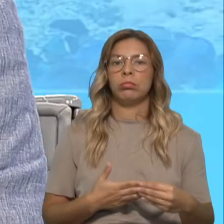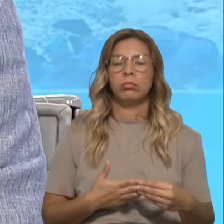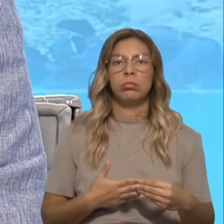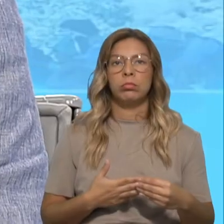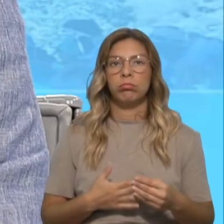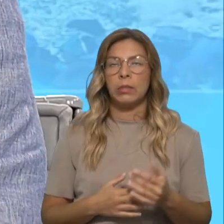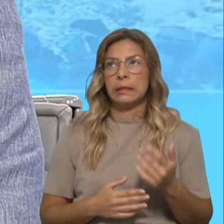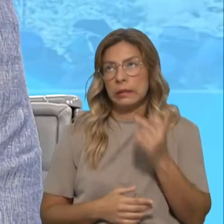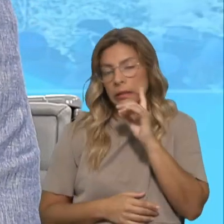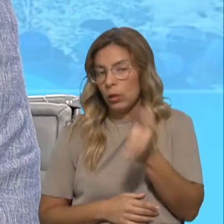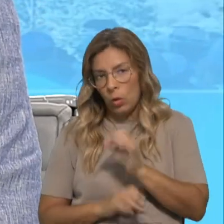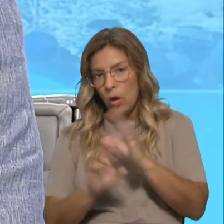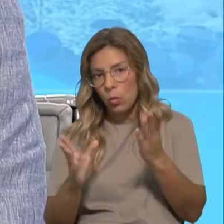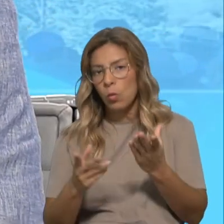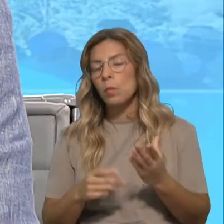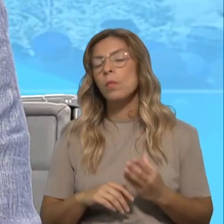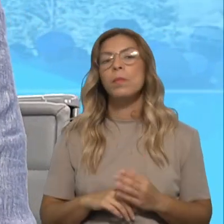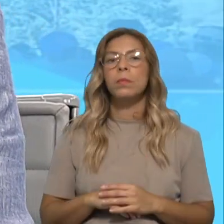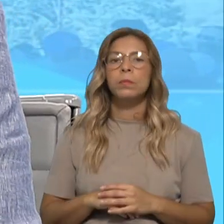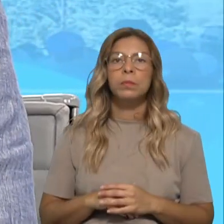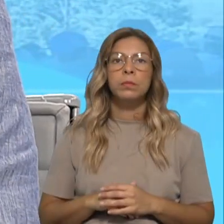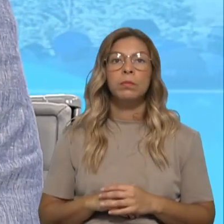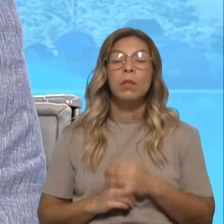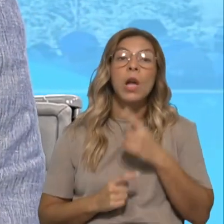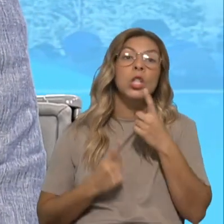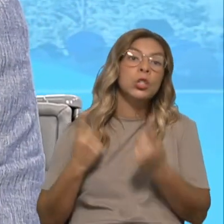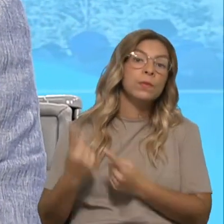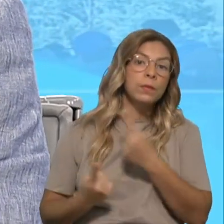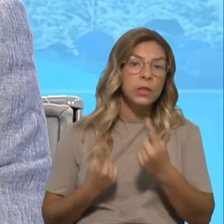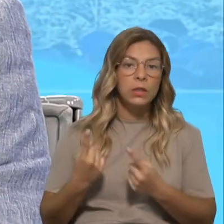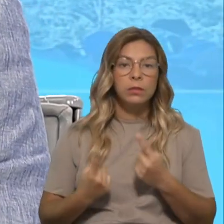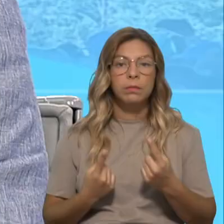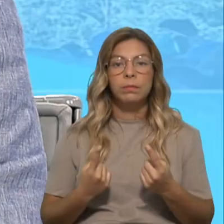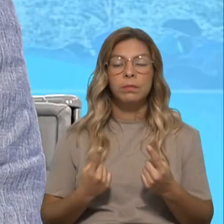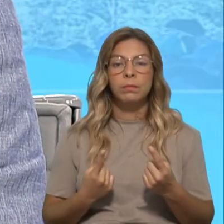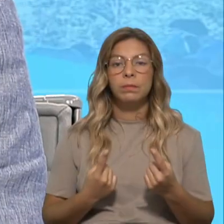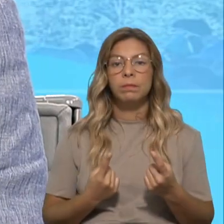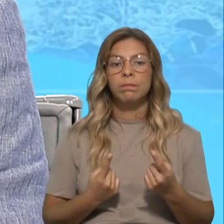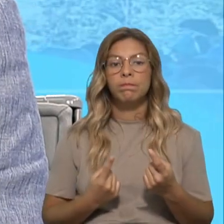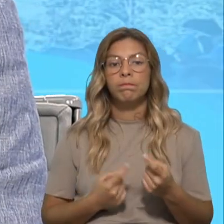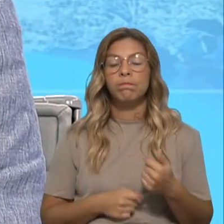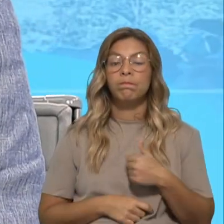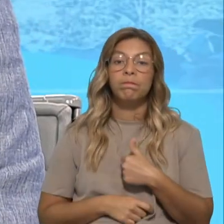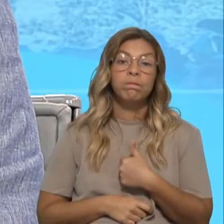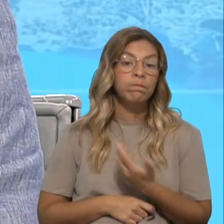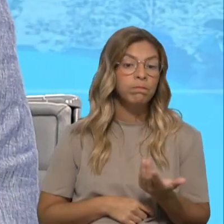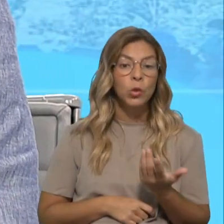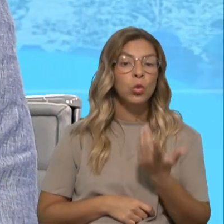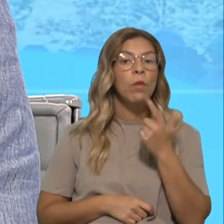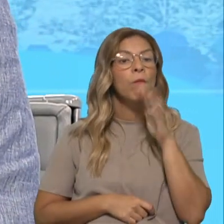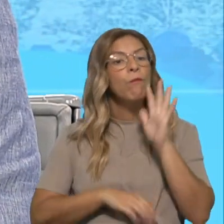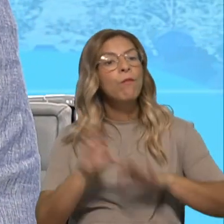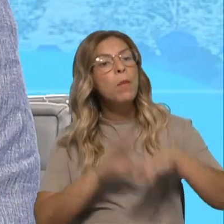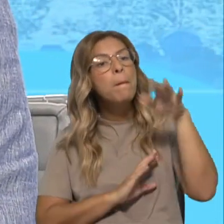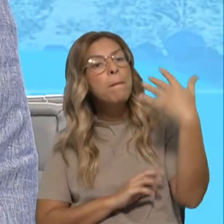acerta. Agora, às vezes nas lutas, não digo que tenhamos que fazer o mal, mas é preciso fazer